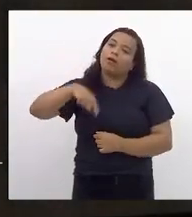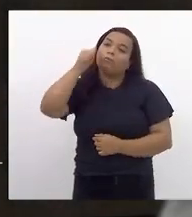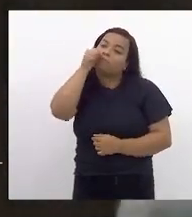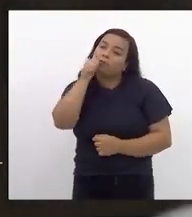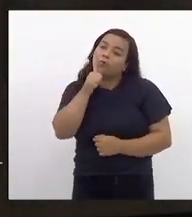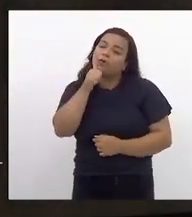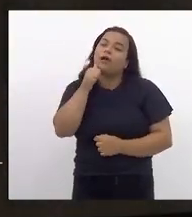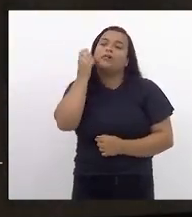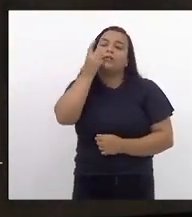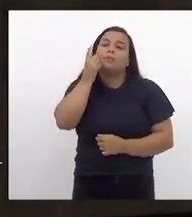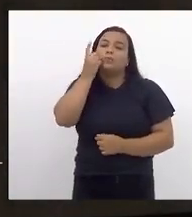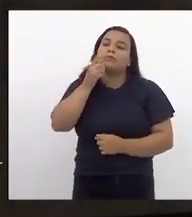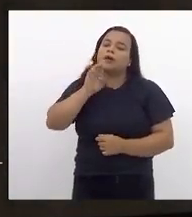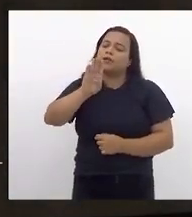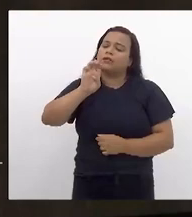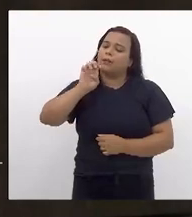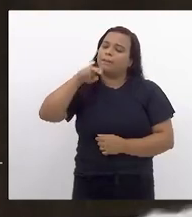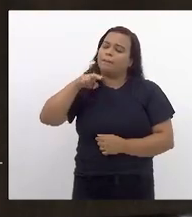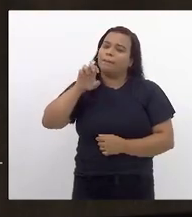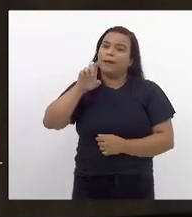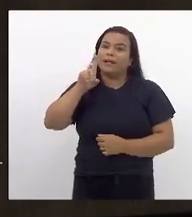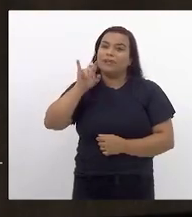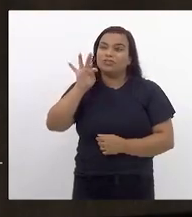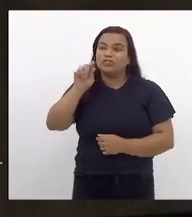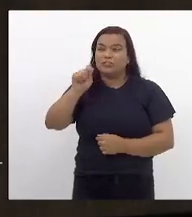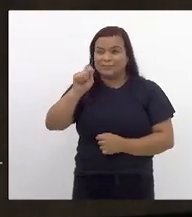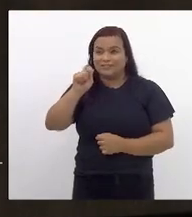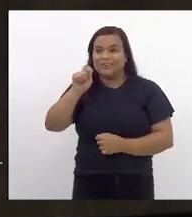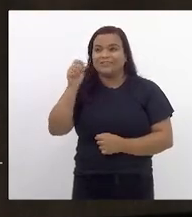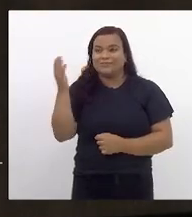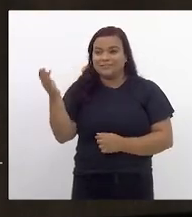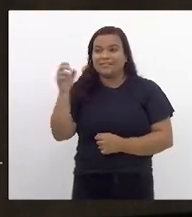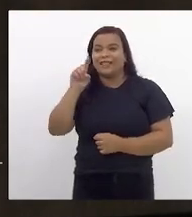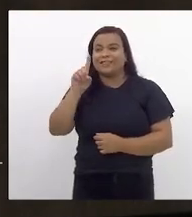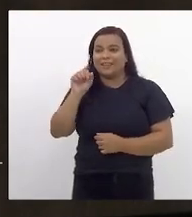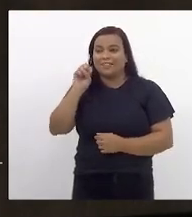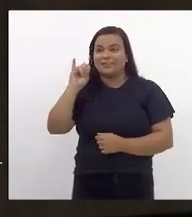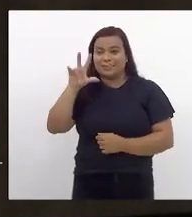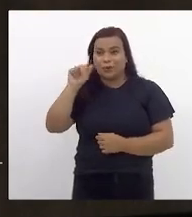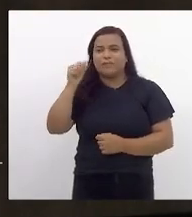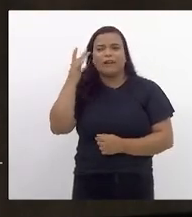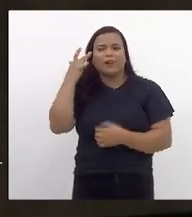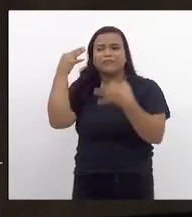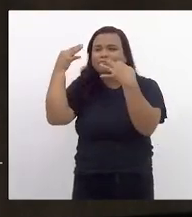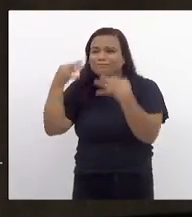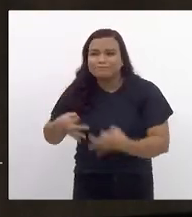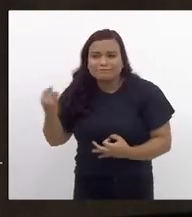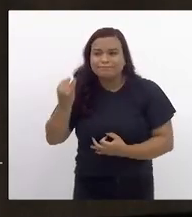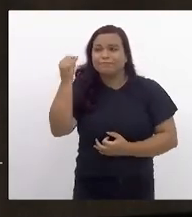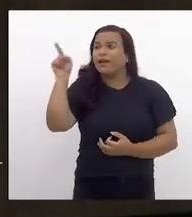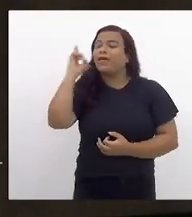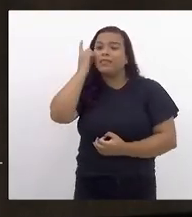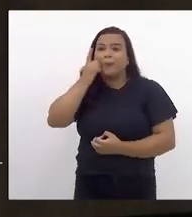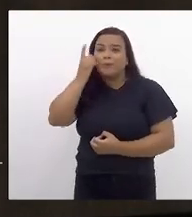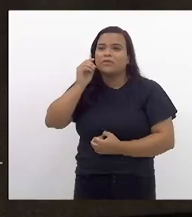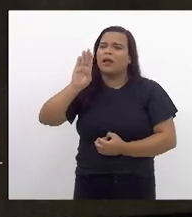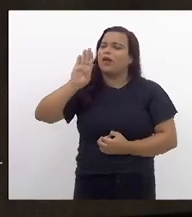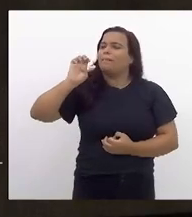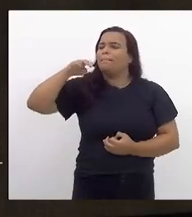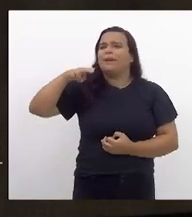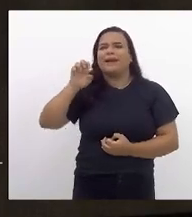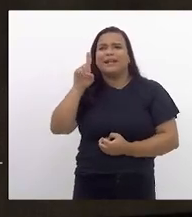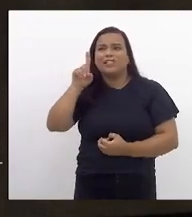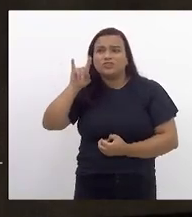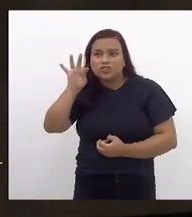seu projeto, senhor presidente, justíssimo. A Benedita, deputada Benedita da Silva,